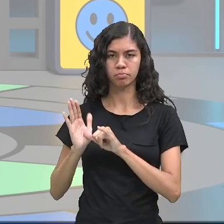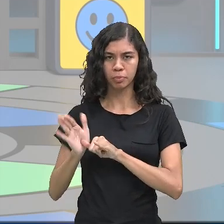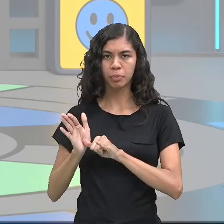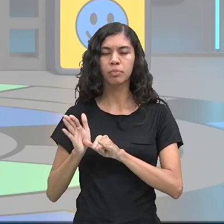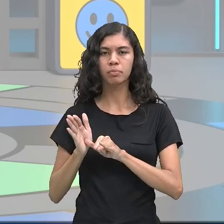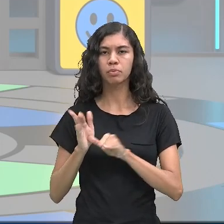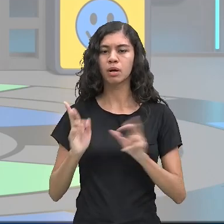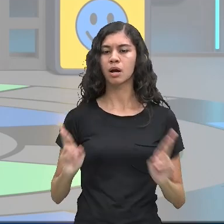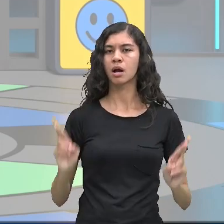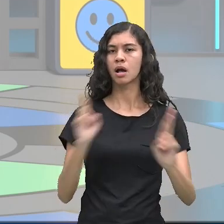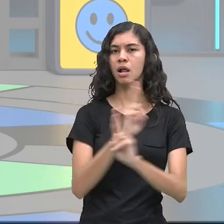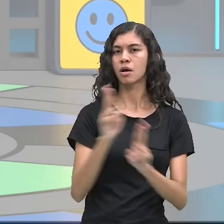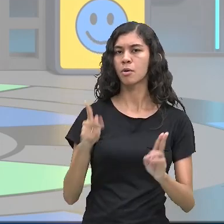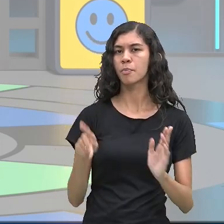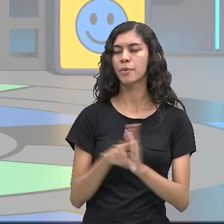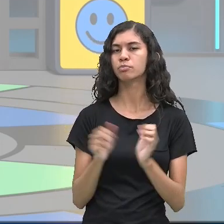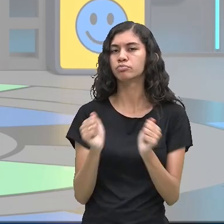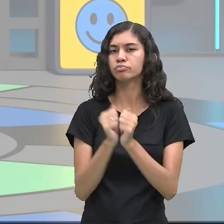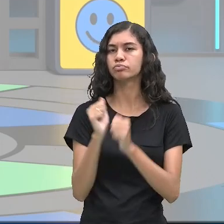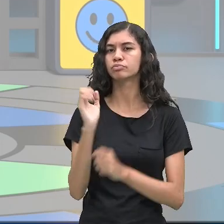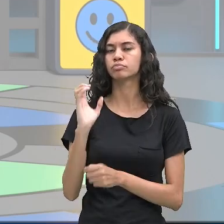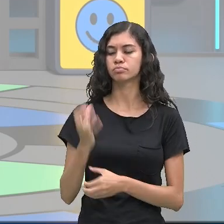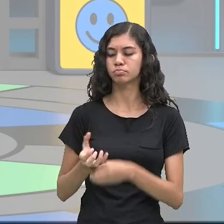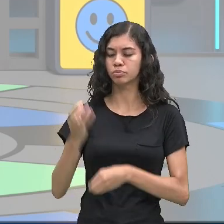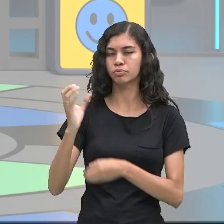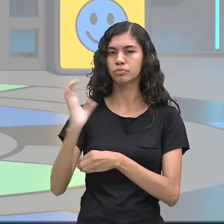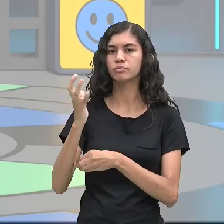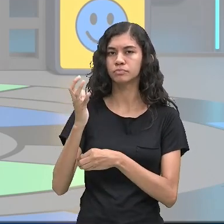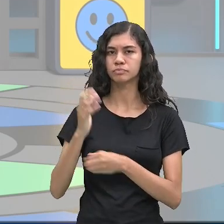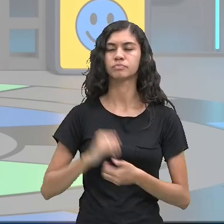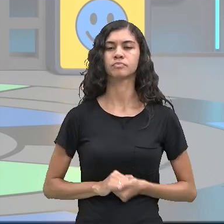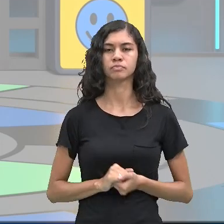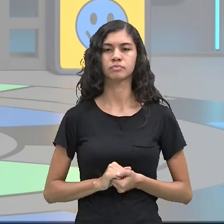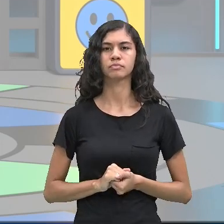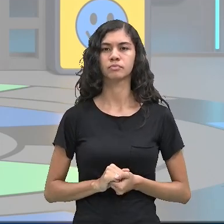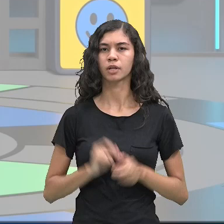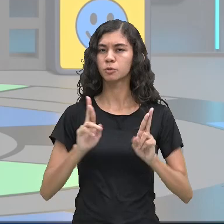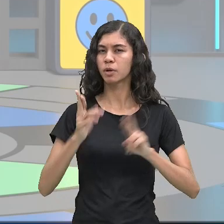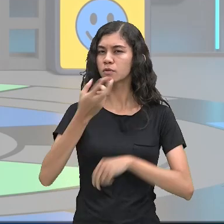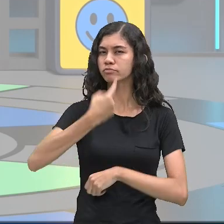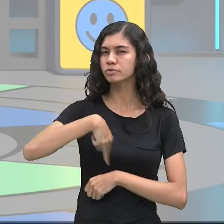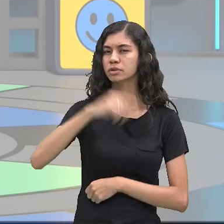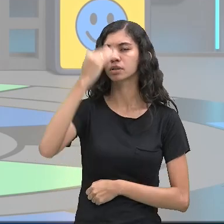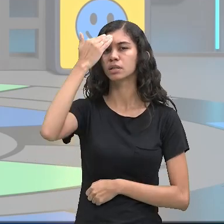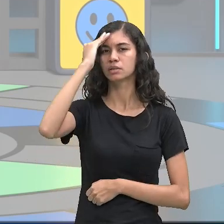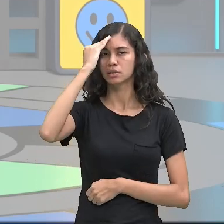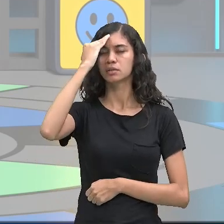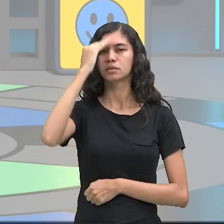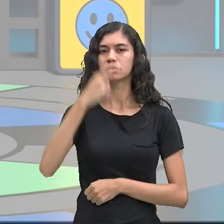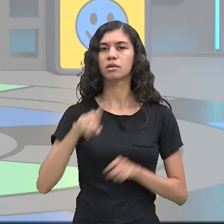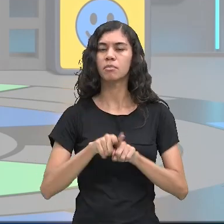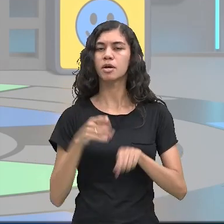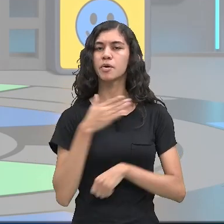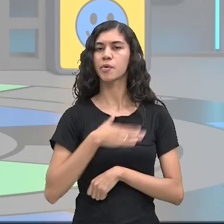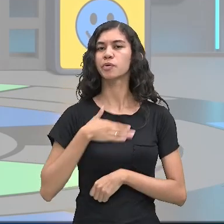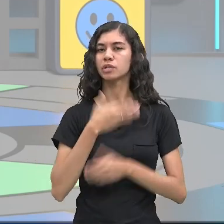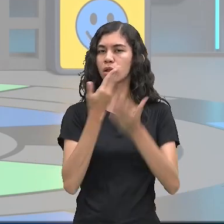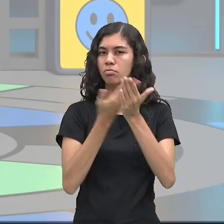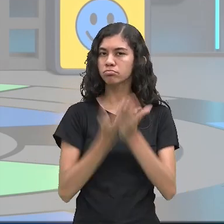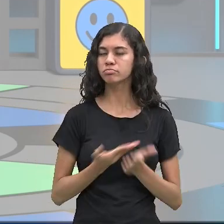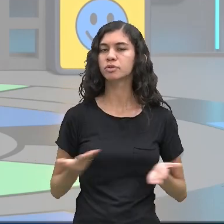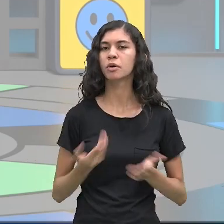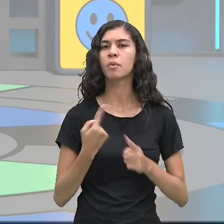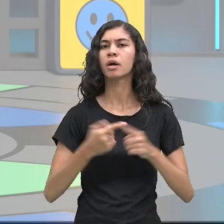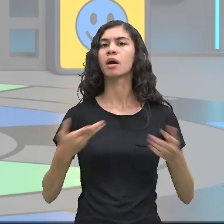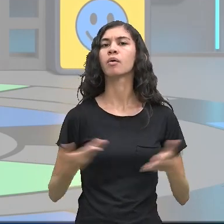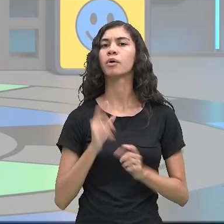que é aquela lâmpada incandescente. Beleza, pessoal? Bom, espero que vocês tenham entendido aí, tenham gostado do nosso aulão, porque agora